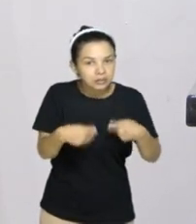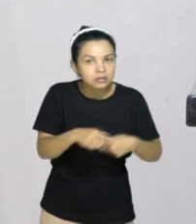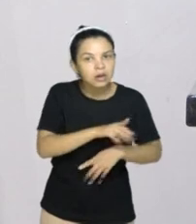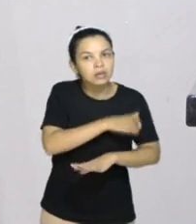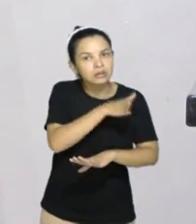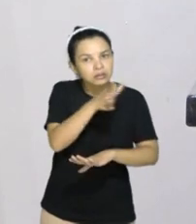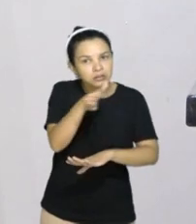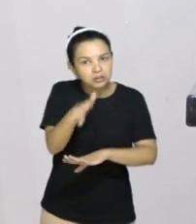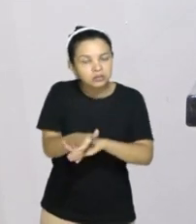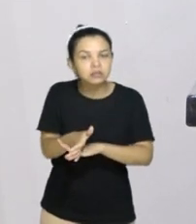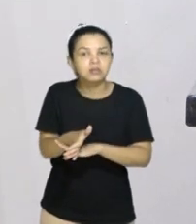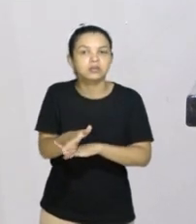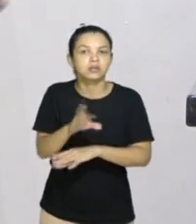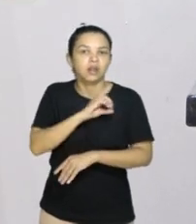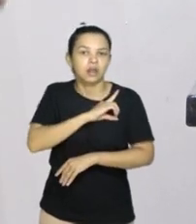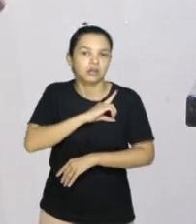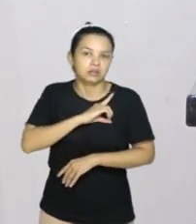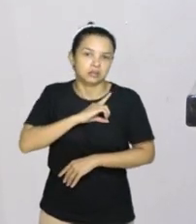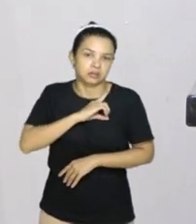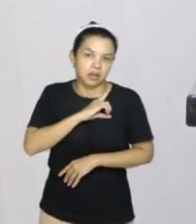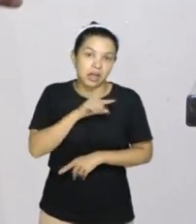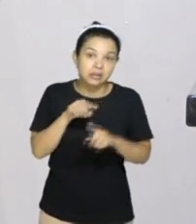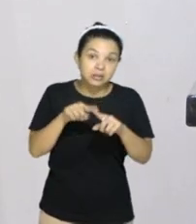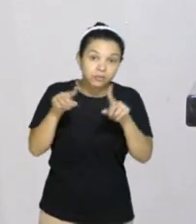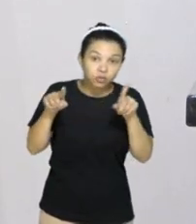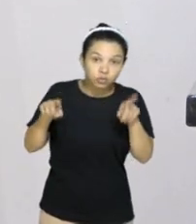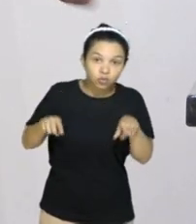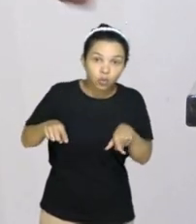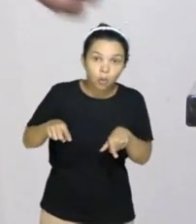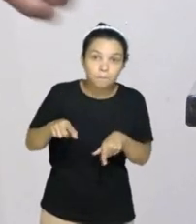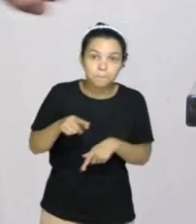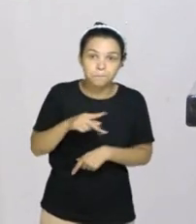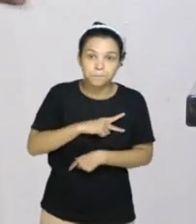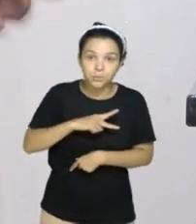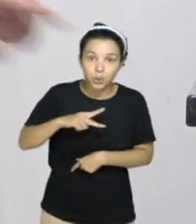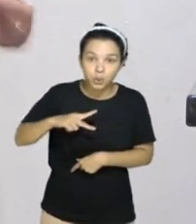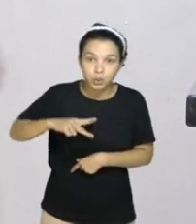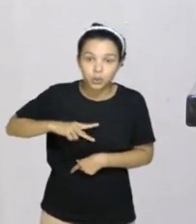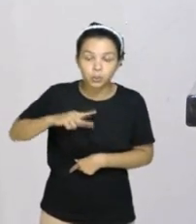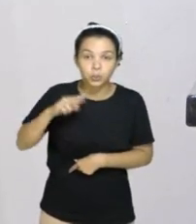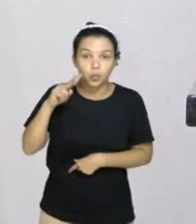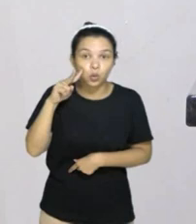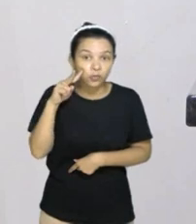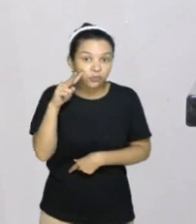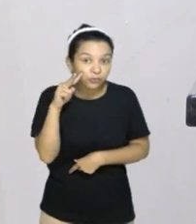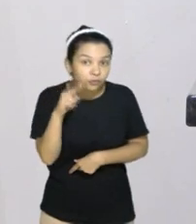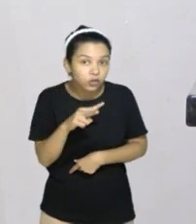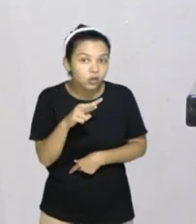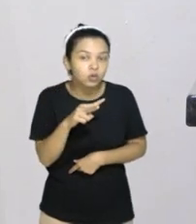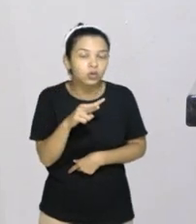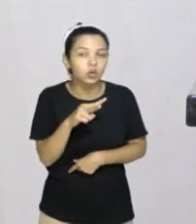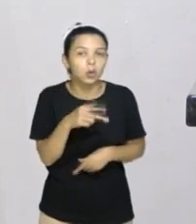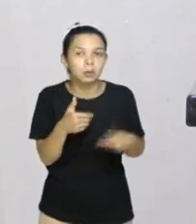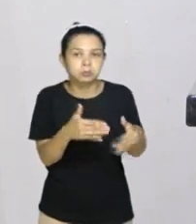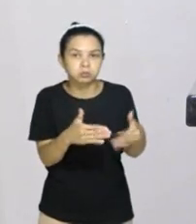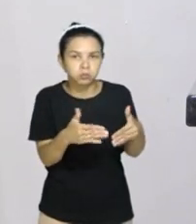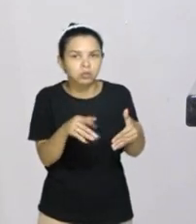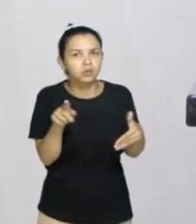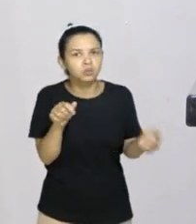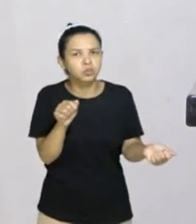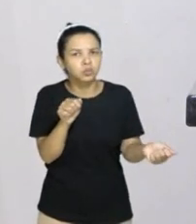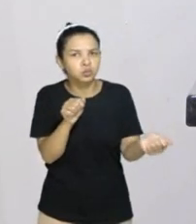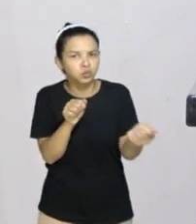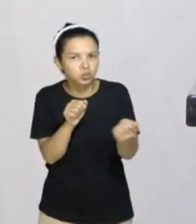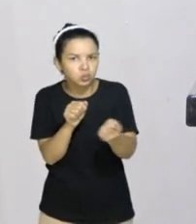de racismo e o servidor público que estava junto e que foi conivente e junto junto não na caixa